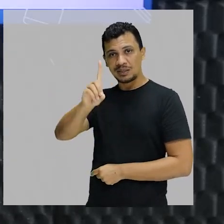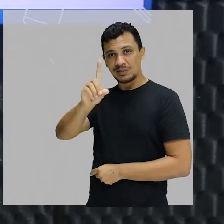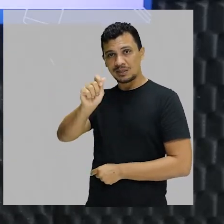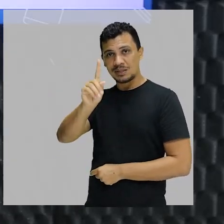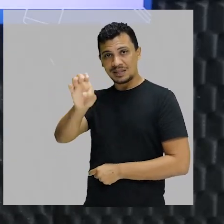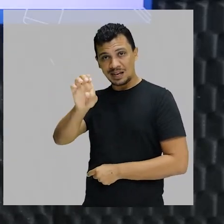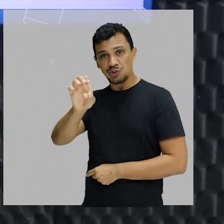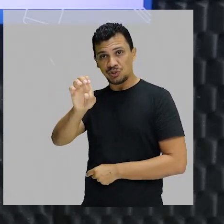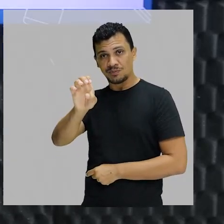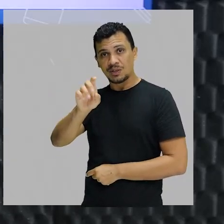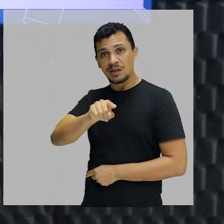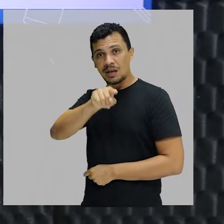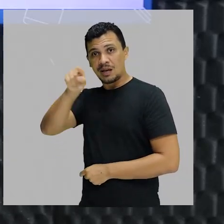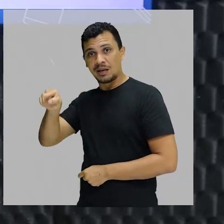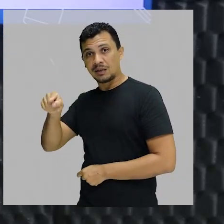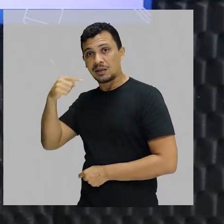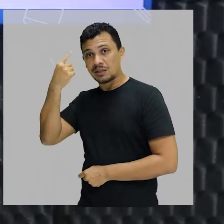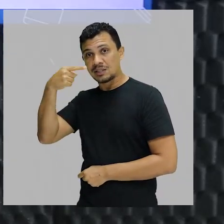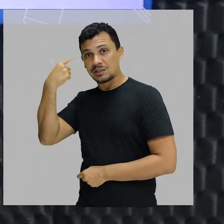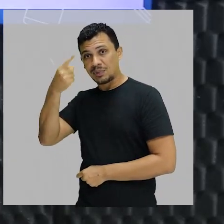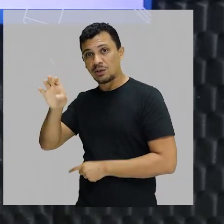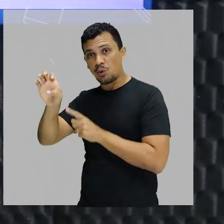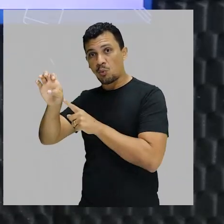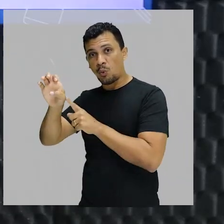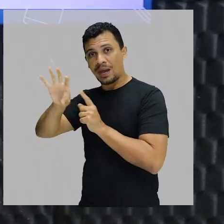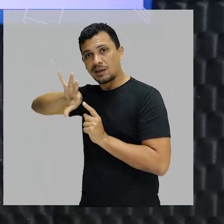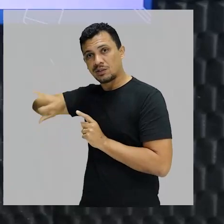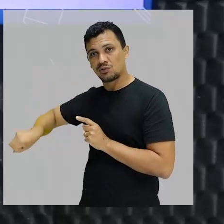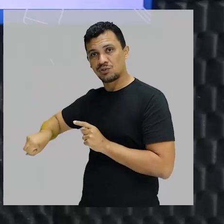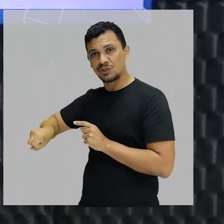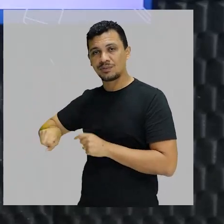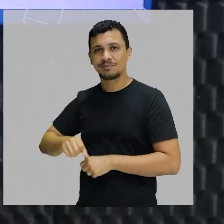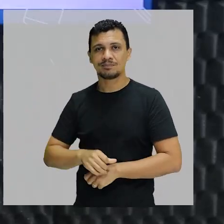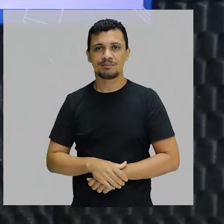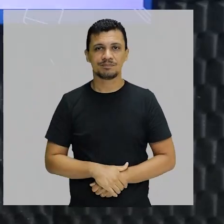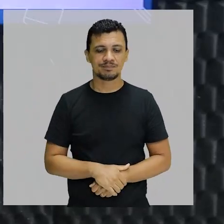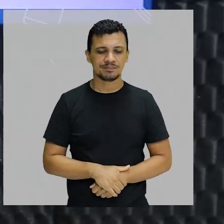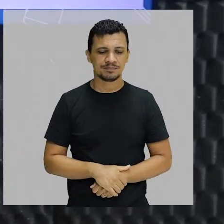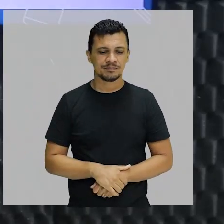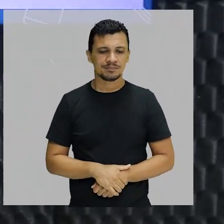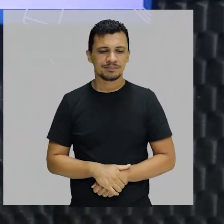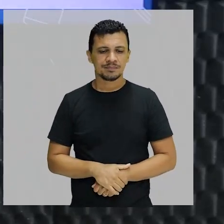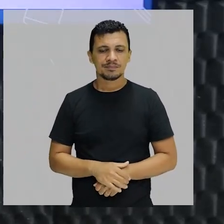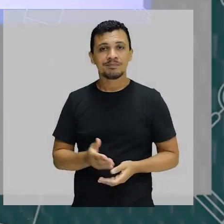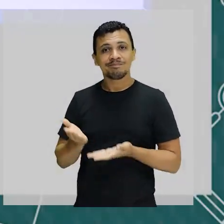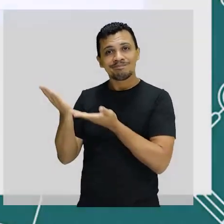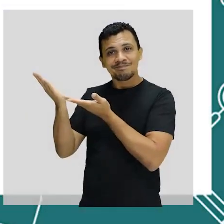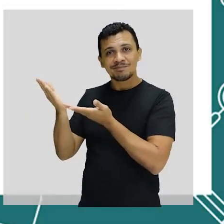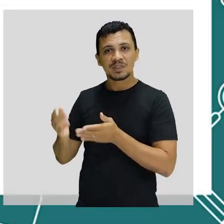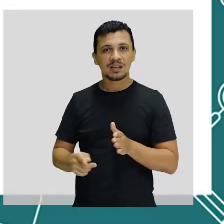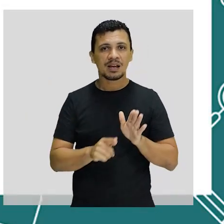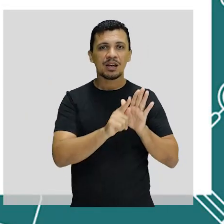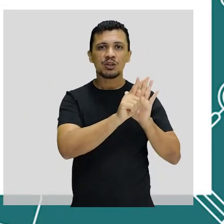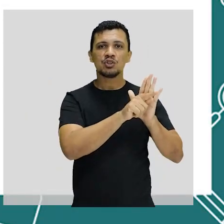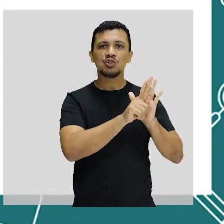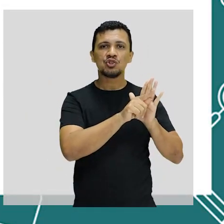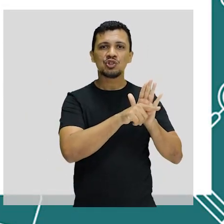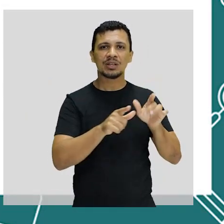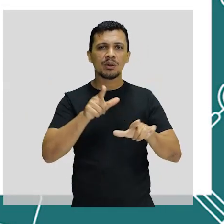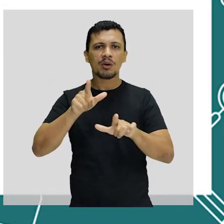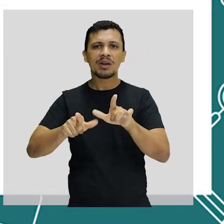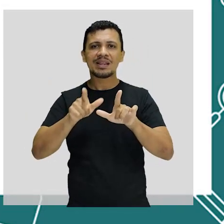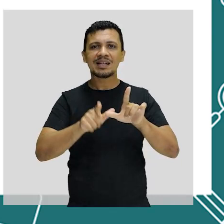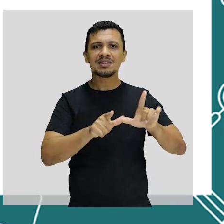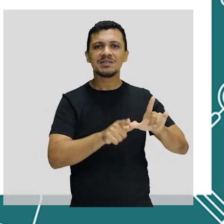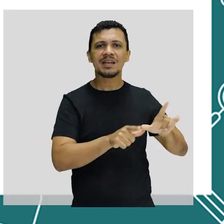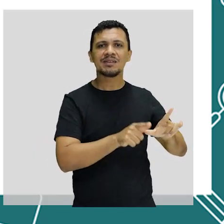elas perdem o último E, tá? Fica o D mudo no final. E aqui eu tenho o gênero das letras do